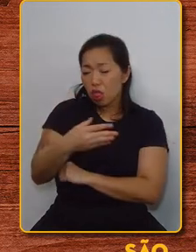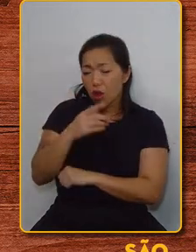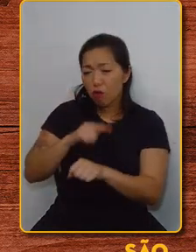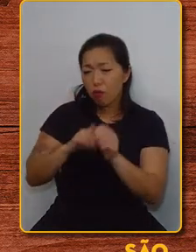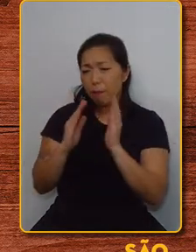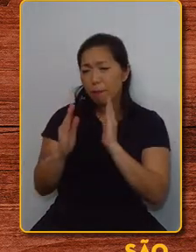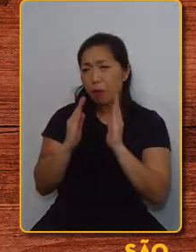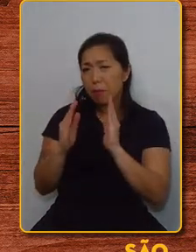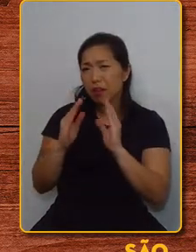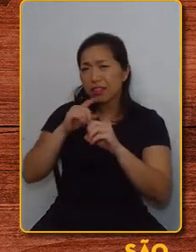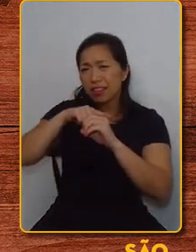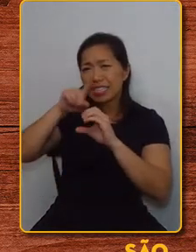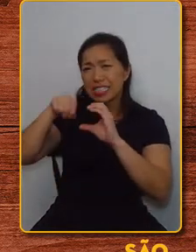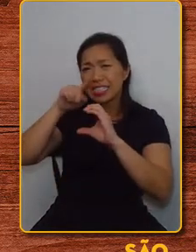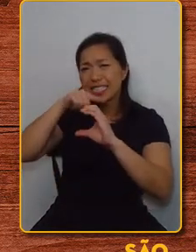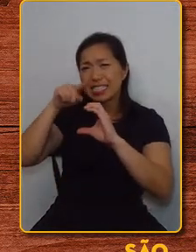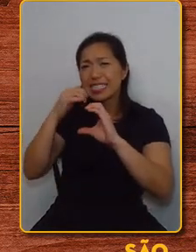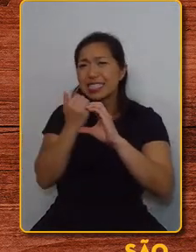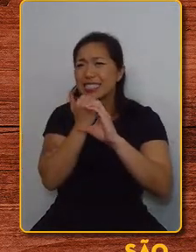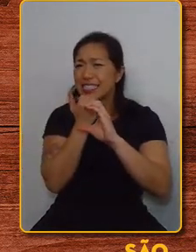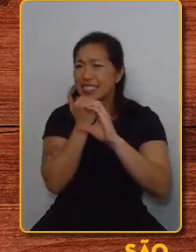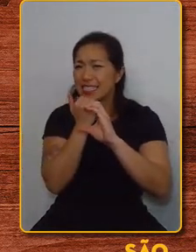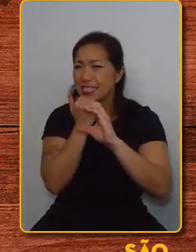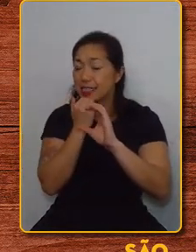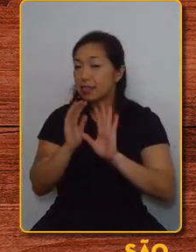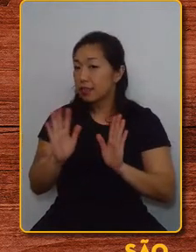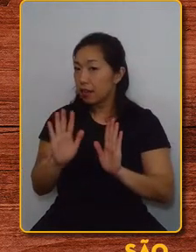para fazer ultraprocessado, não. Tomara fosse.